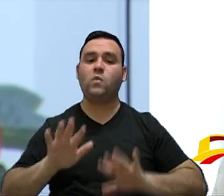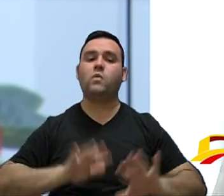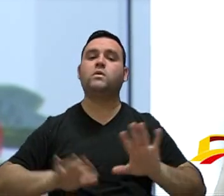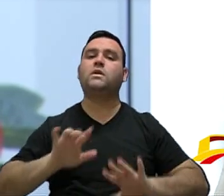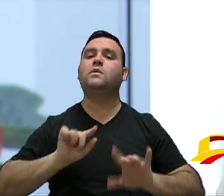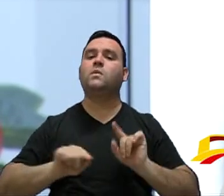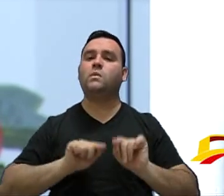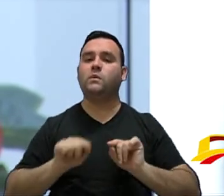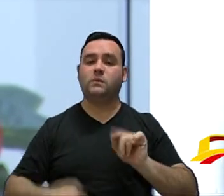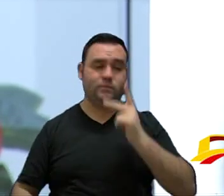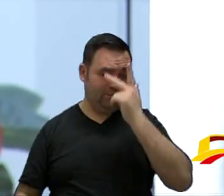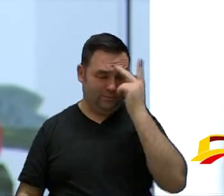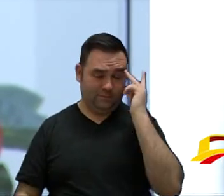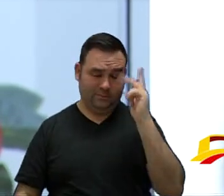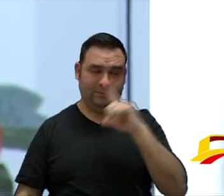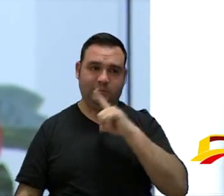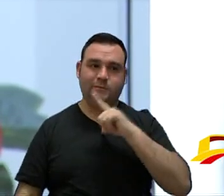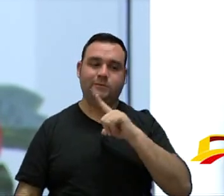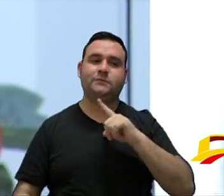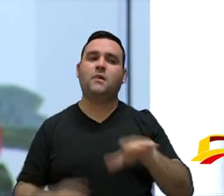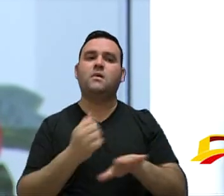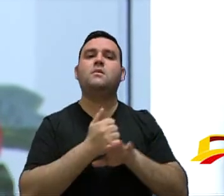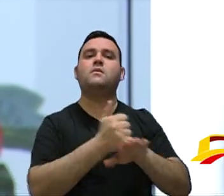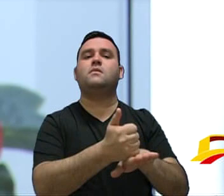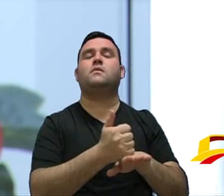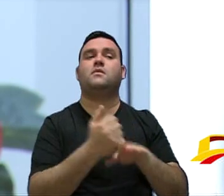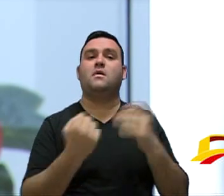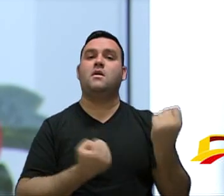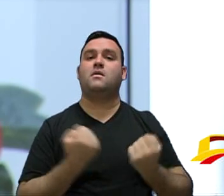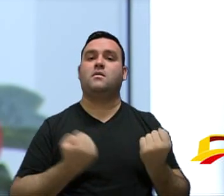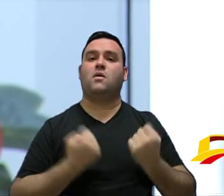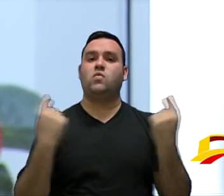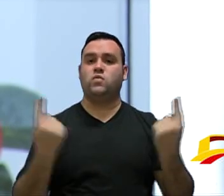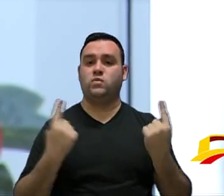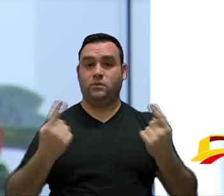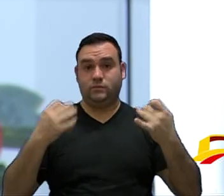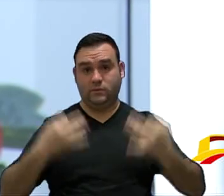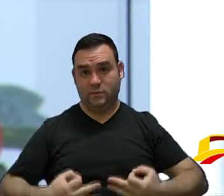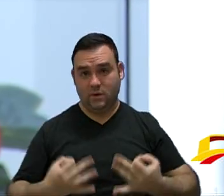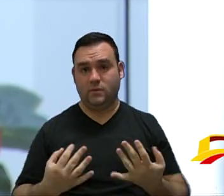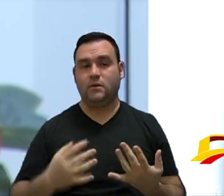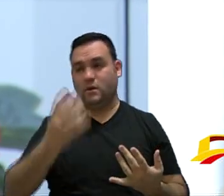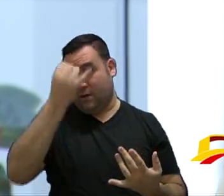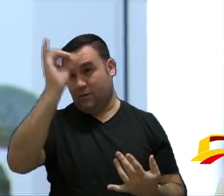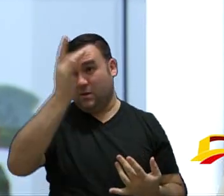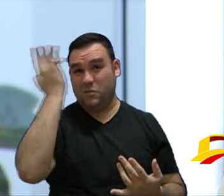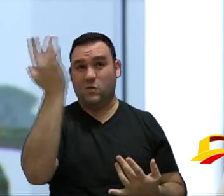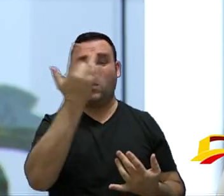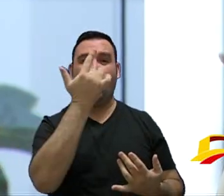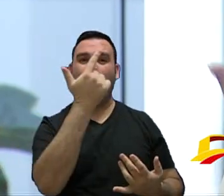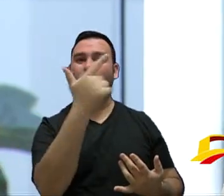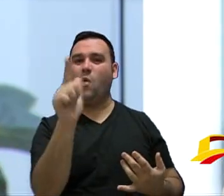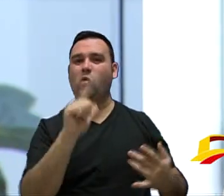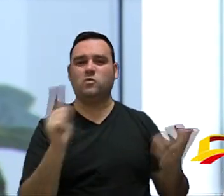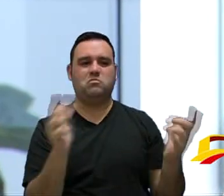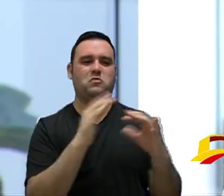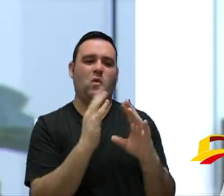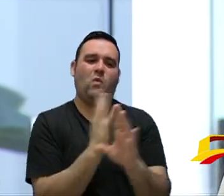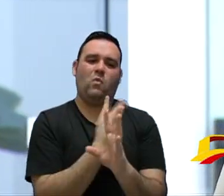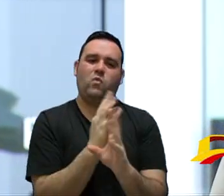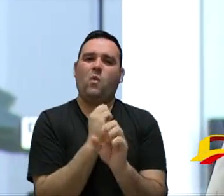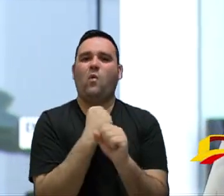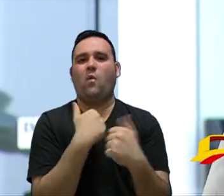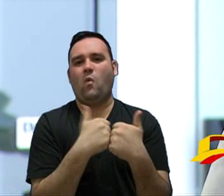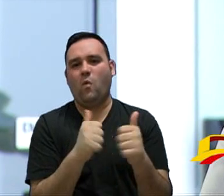cuidado foi que ele fizesse que ele fizesse transporte de forma adequada para que ele evitasse aglomera em